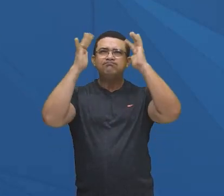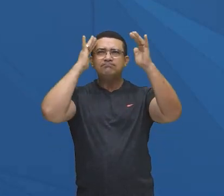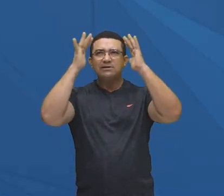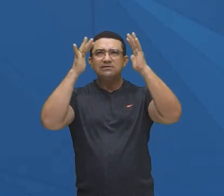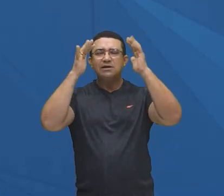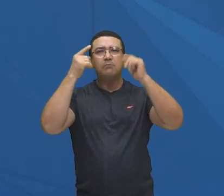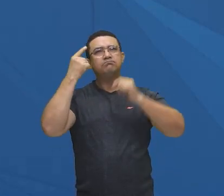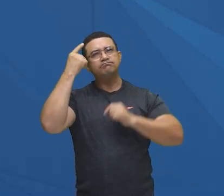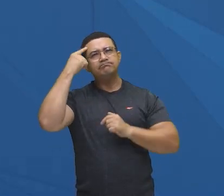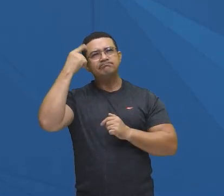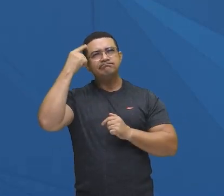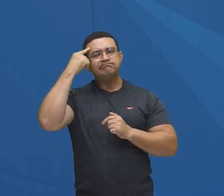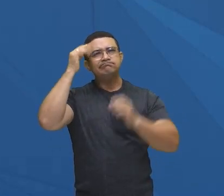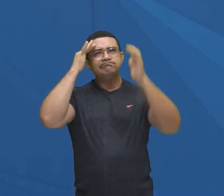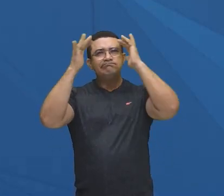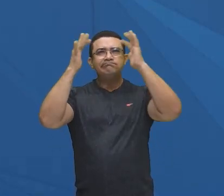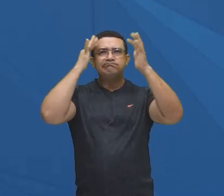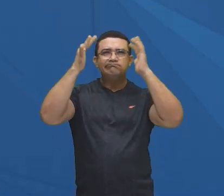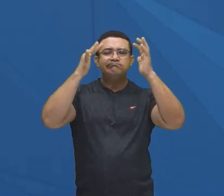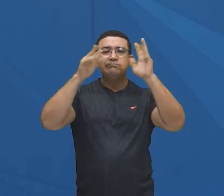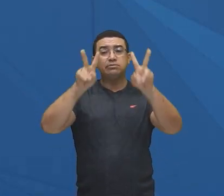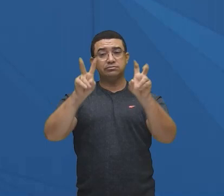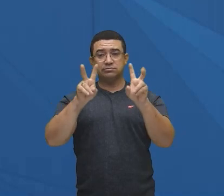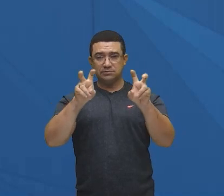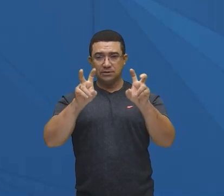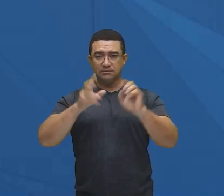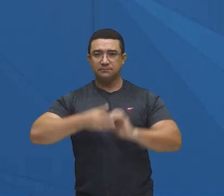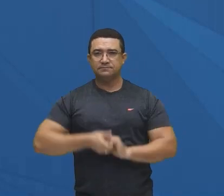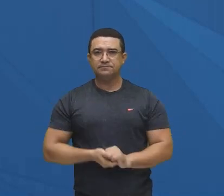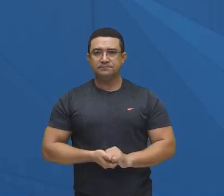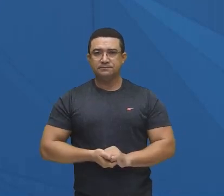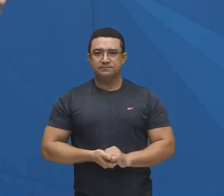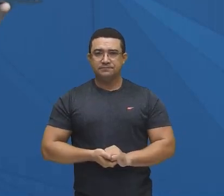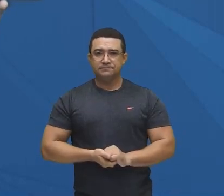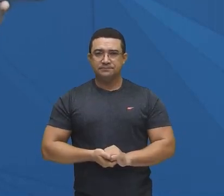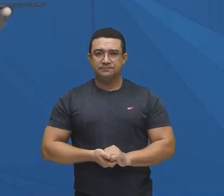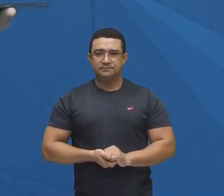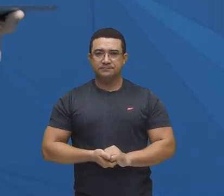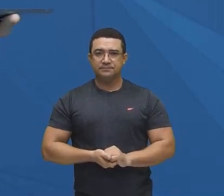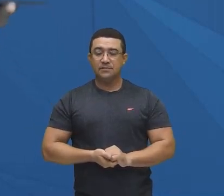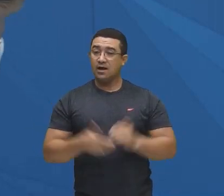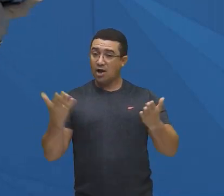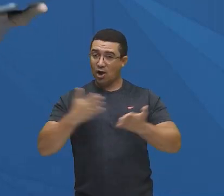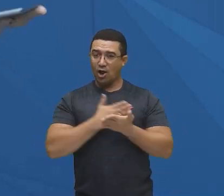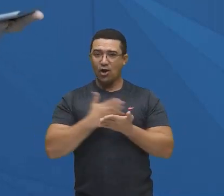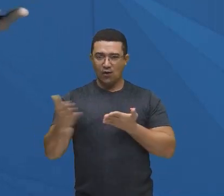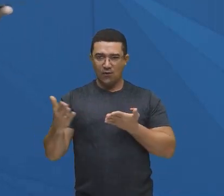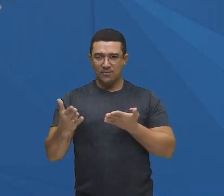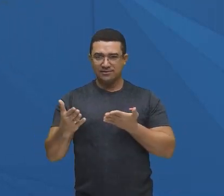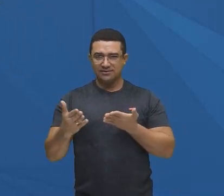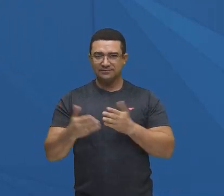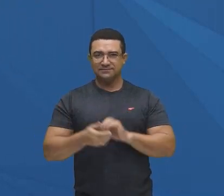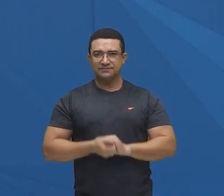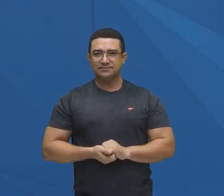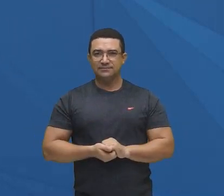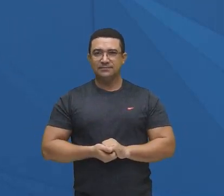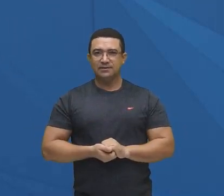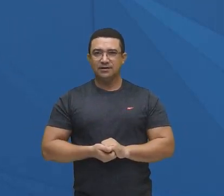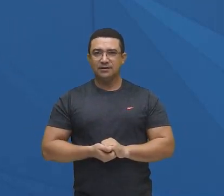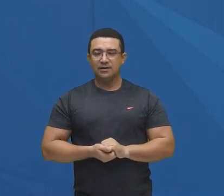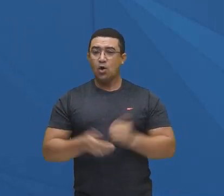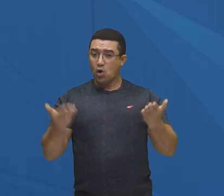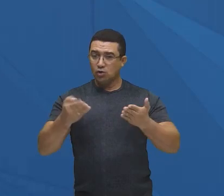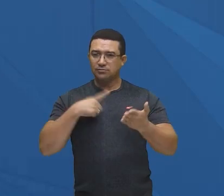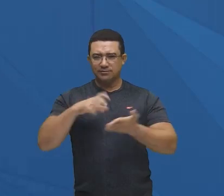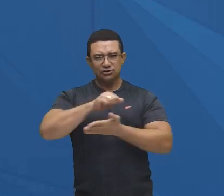pouco de reflexão para vocês, tá bom? Então vamos lá, a gente vai começar agora, não disse que a gente tinha várias atividades para a gente